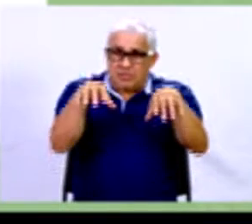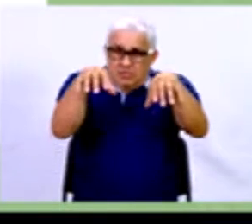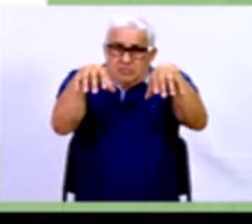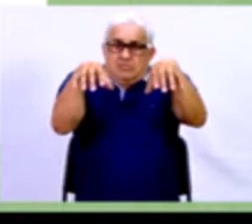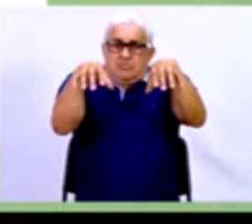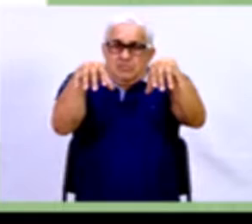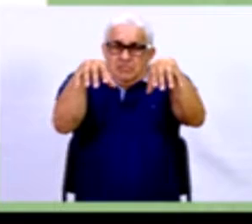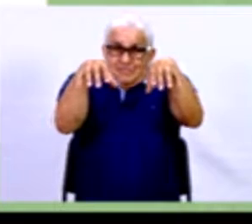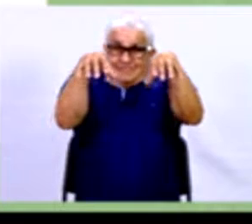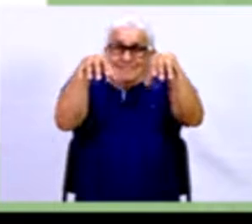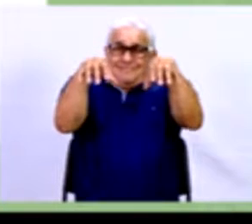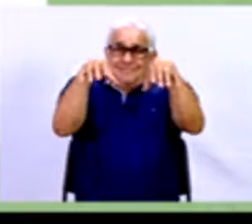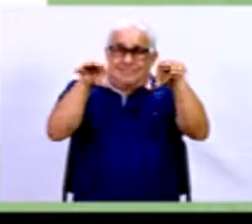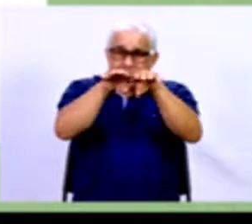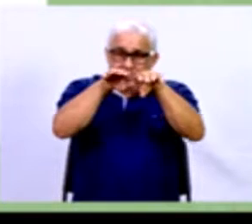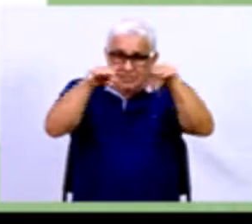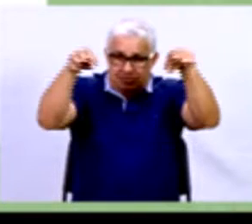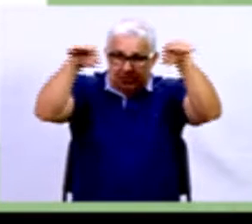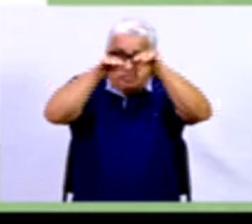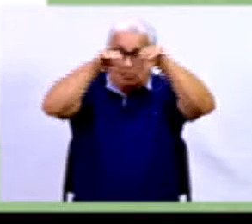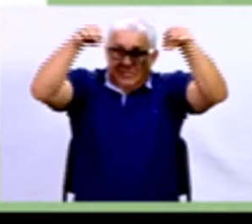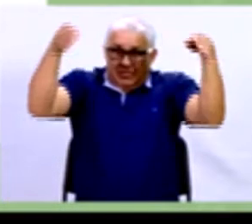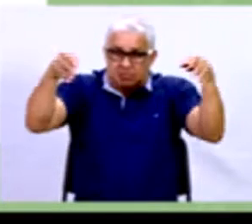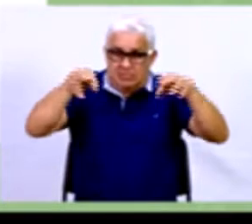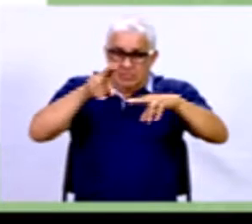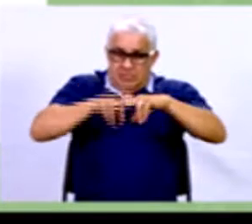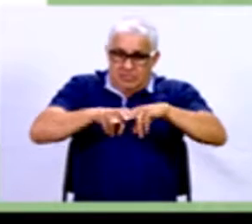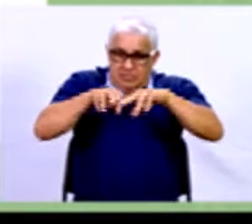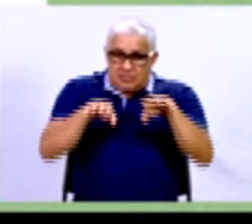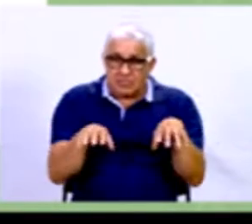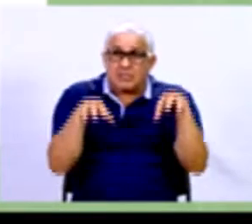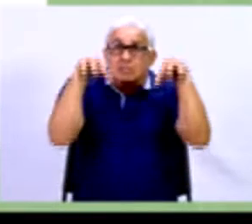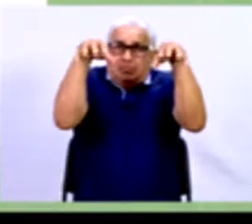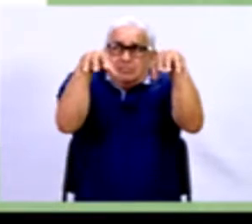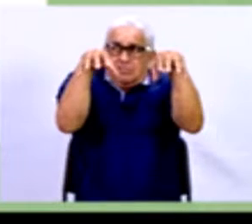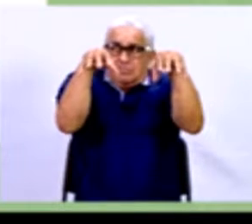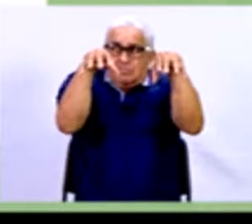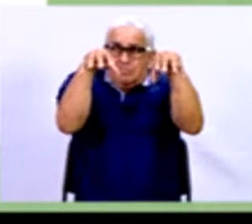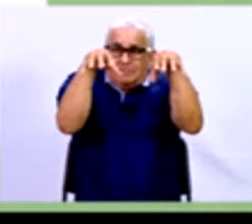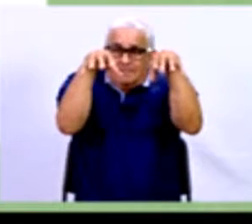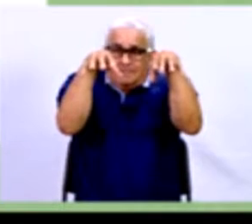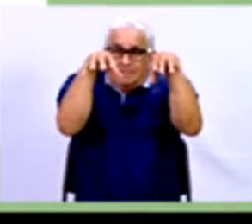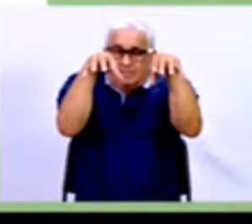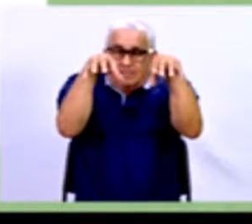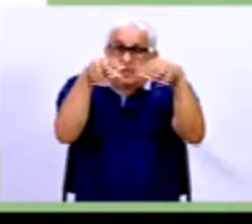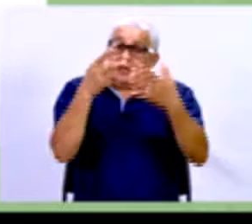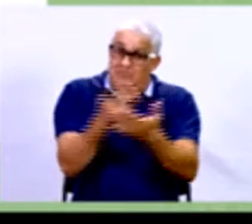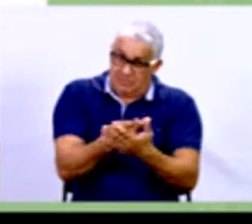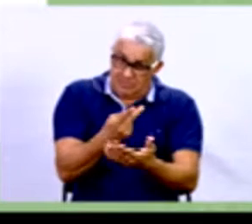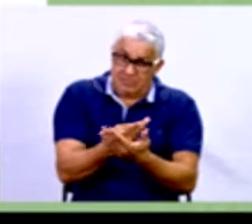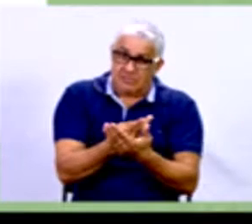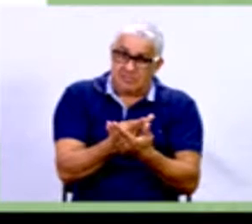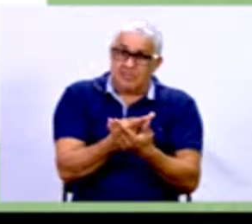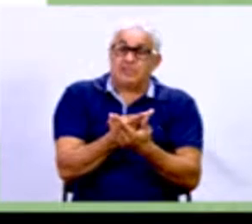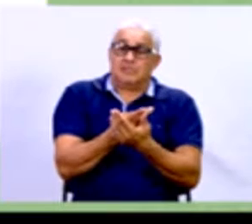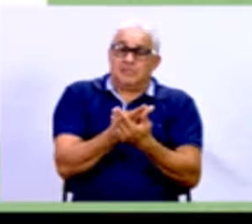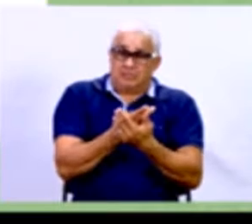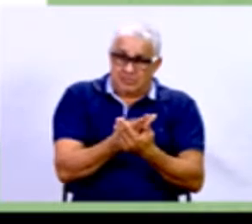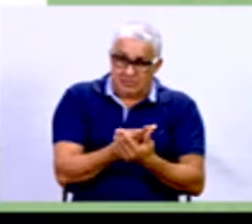com que ele exerça uma força muito grande sobre os punhos dele. E isto é uma das causas